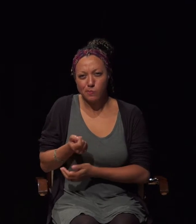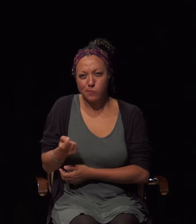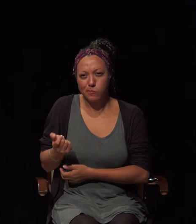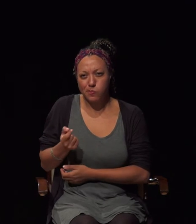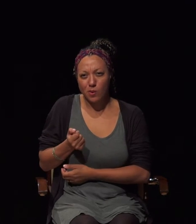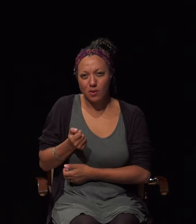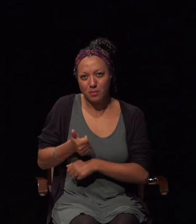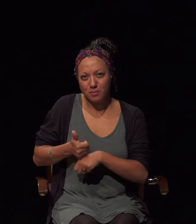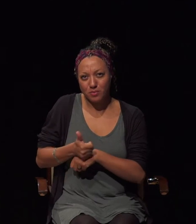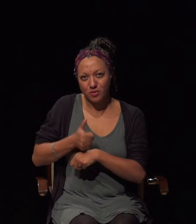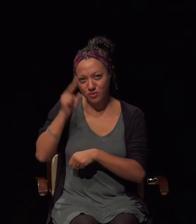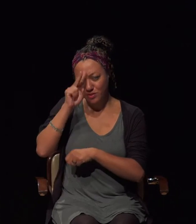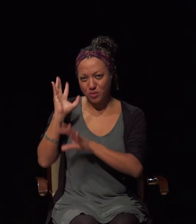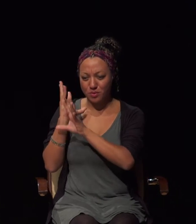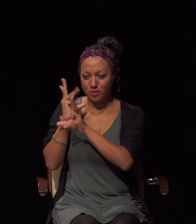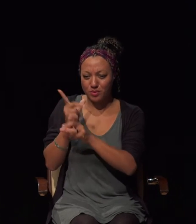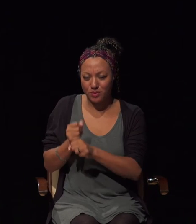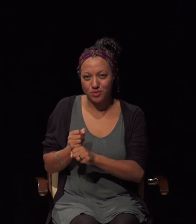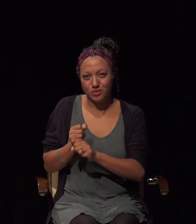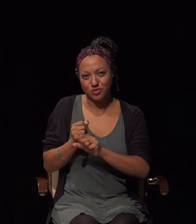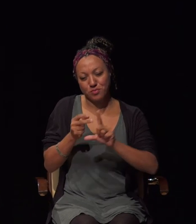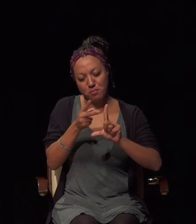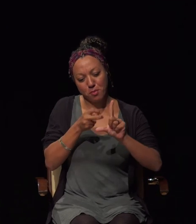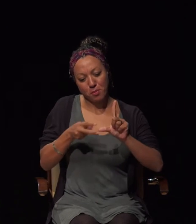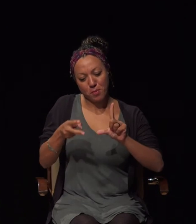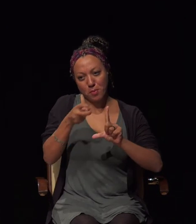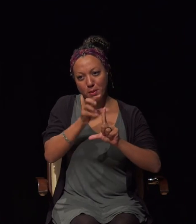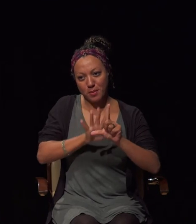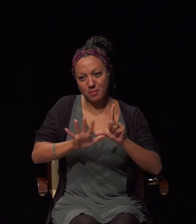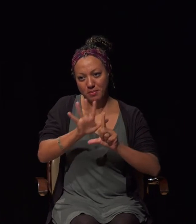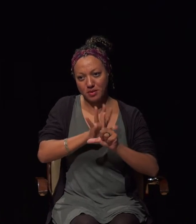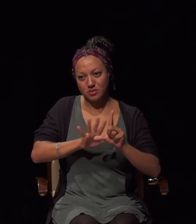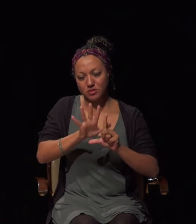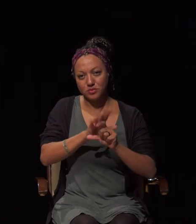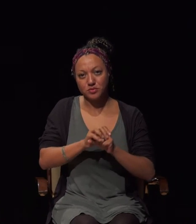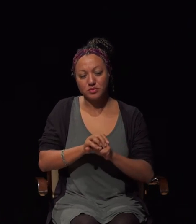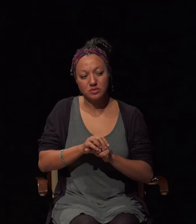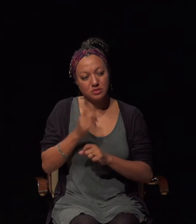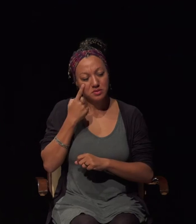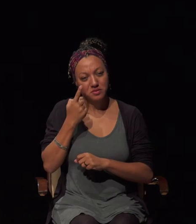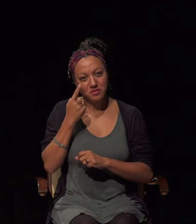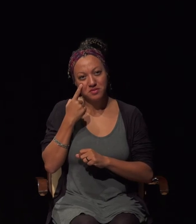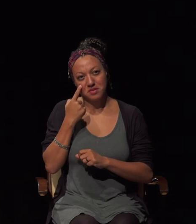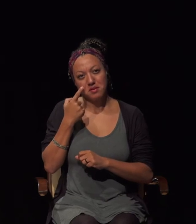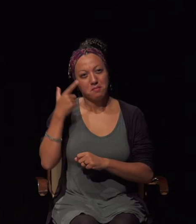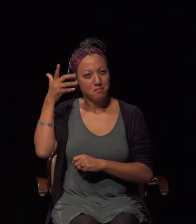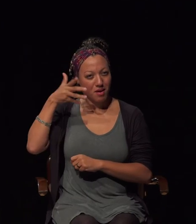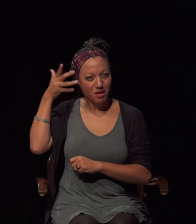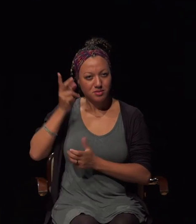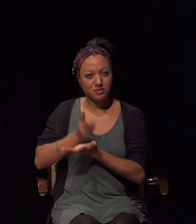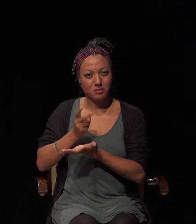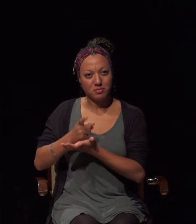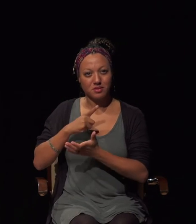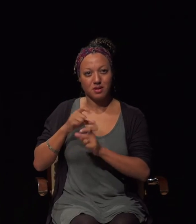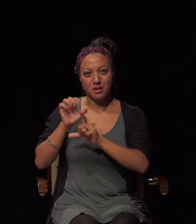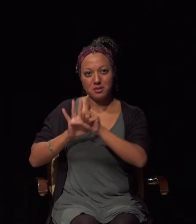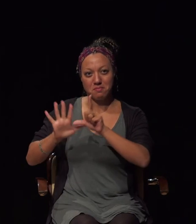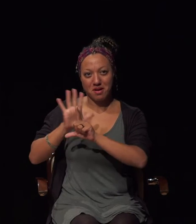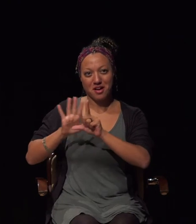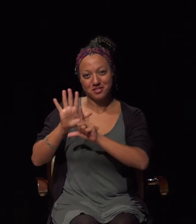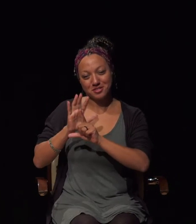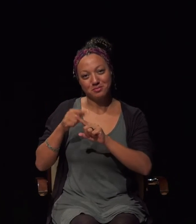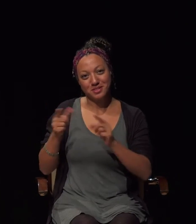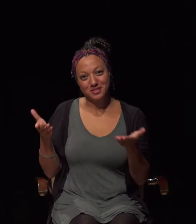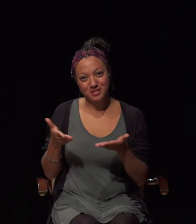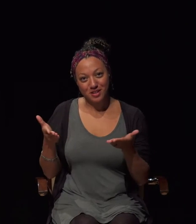eh de ler imagens então se nós vimos até agora as imagens no fundo das palestras agora eu quero trazer as